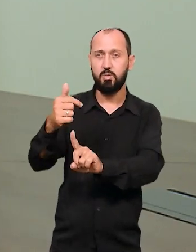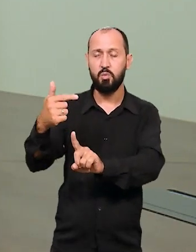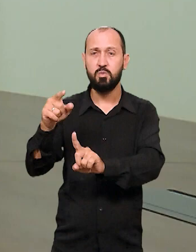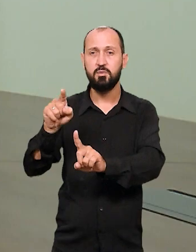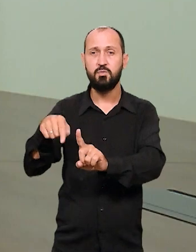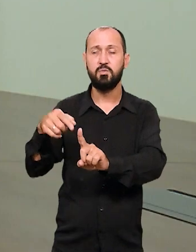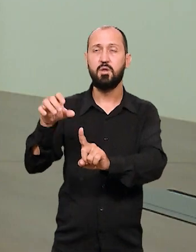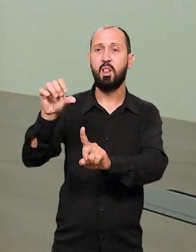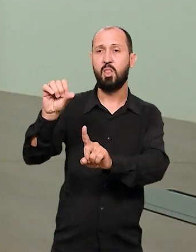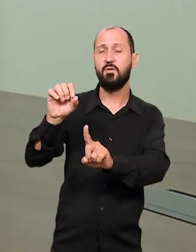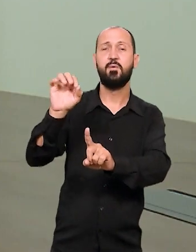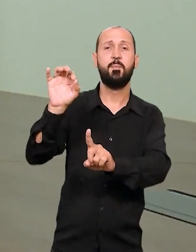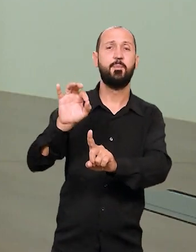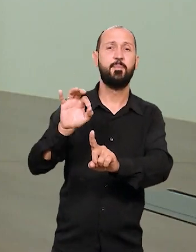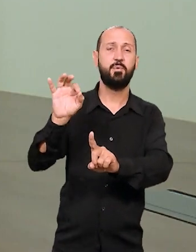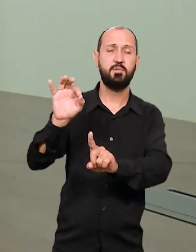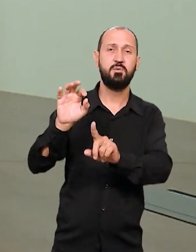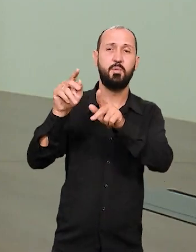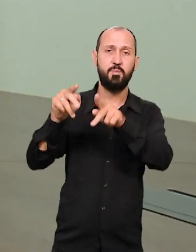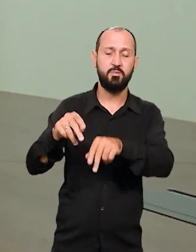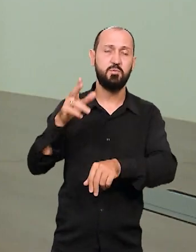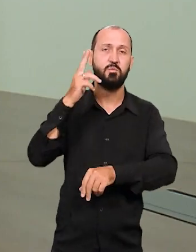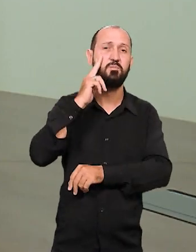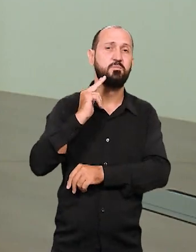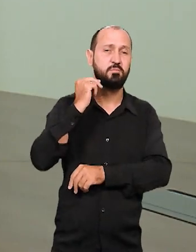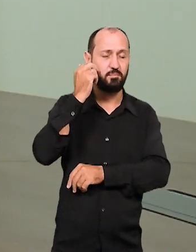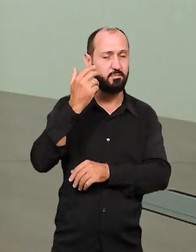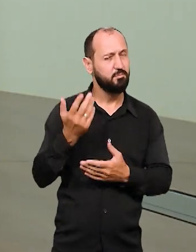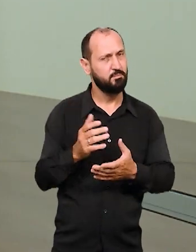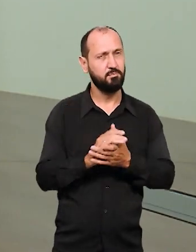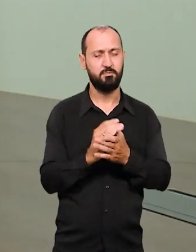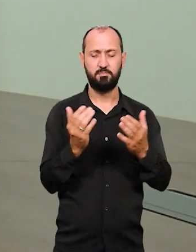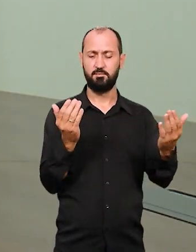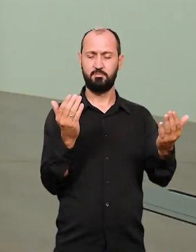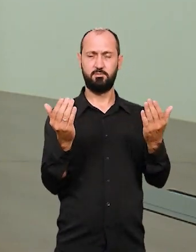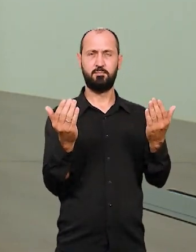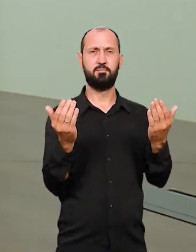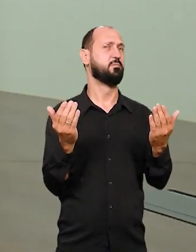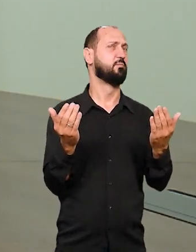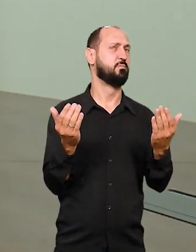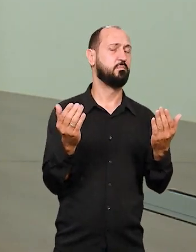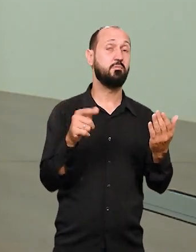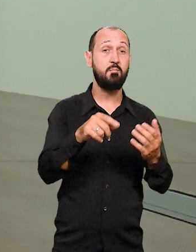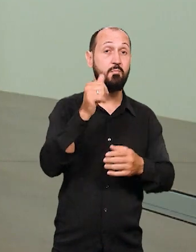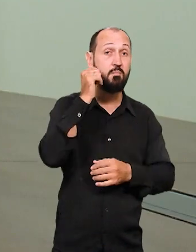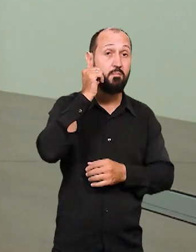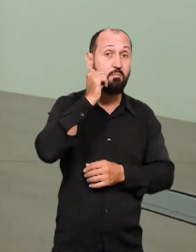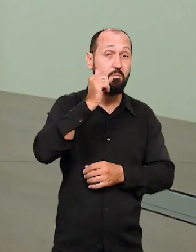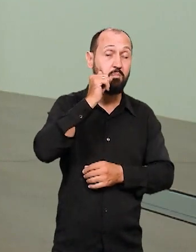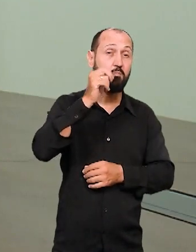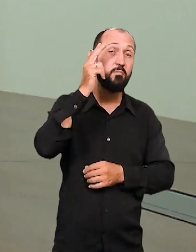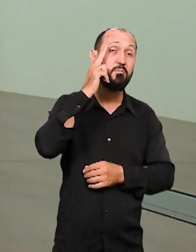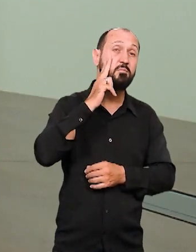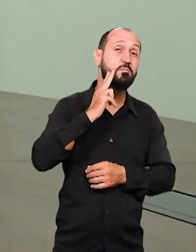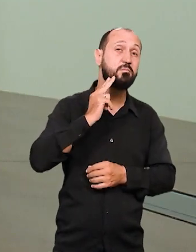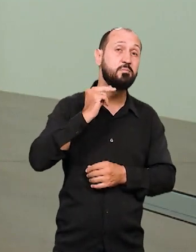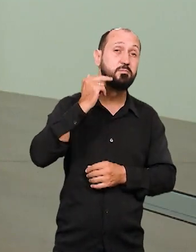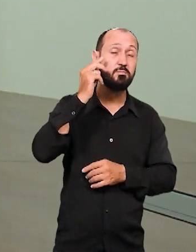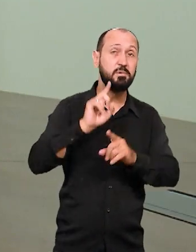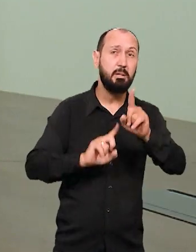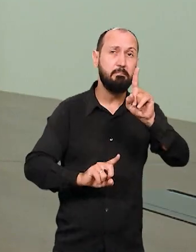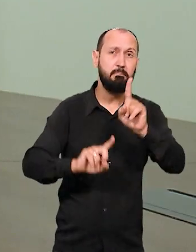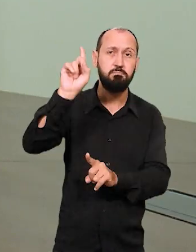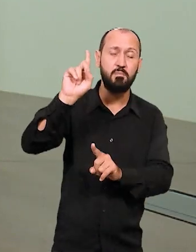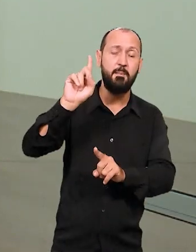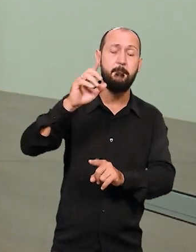de 12,9% na população negra. Quando olhamos para a população de mulheres negras, isso